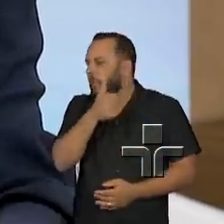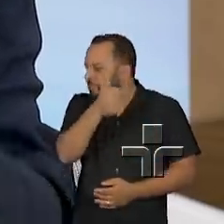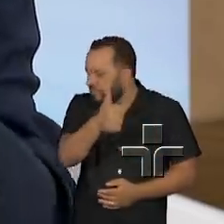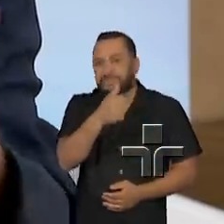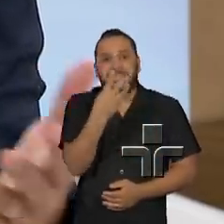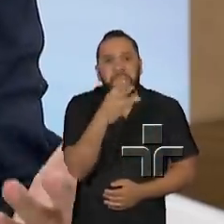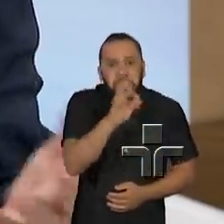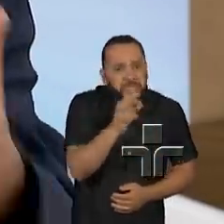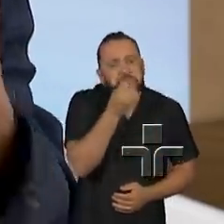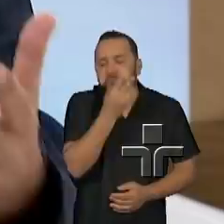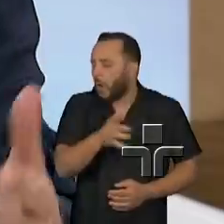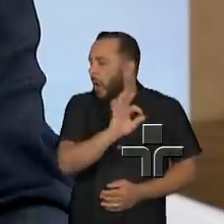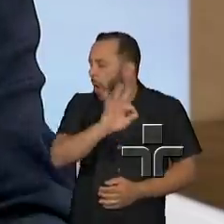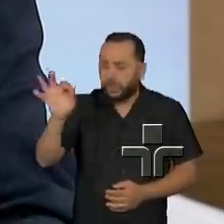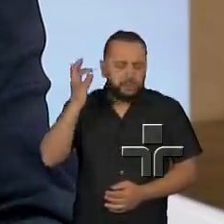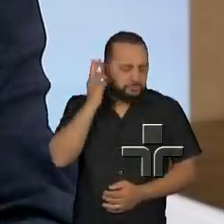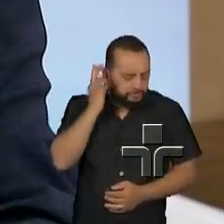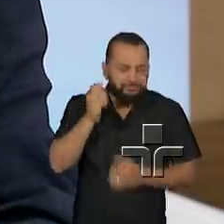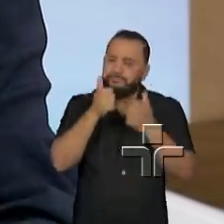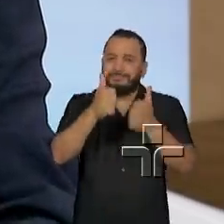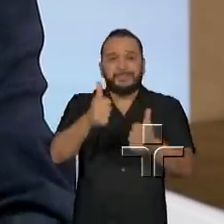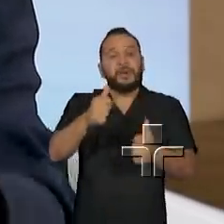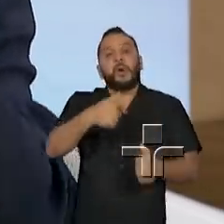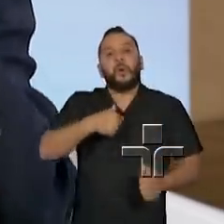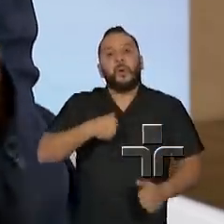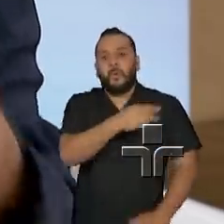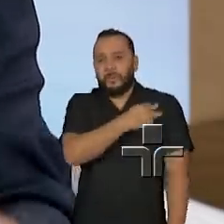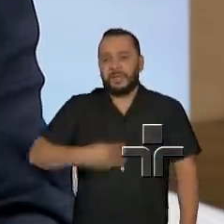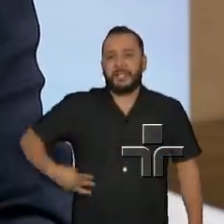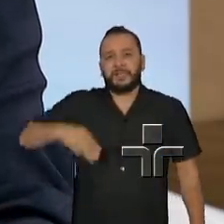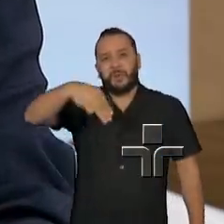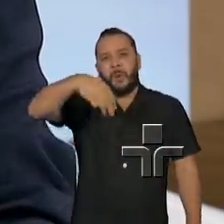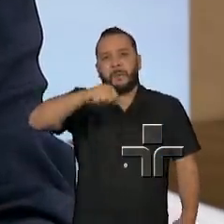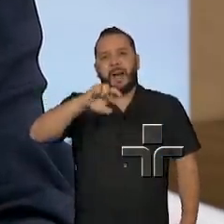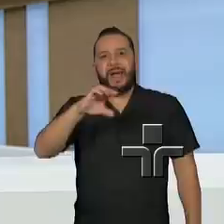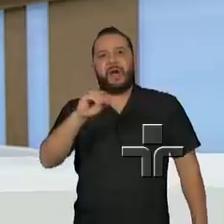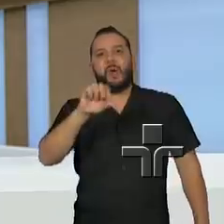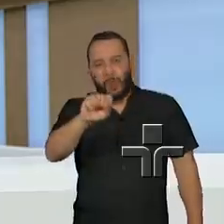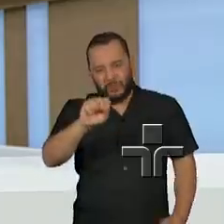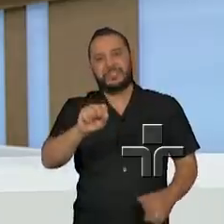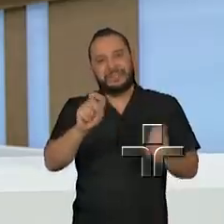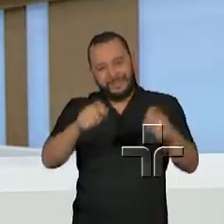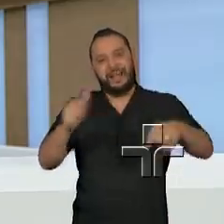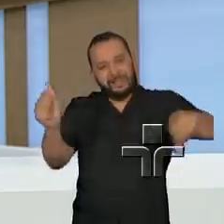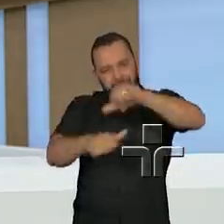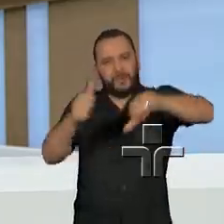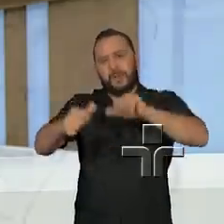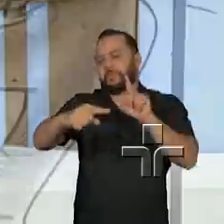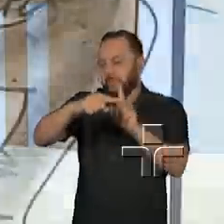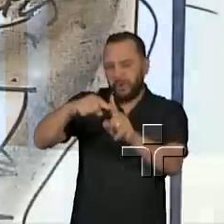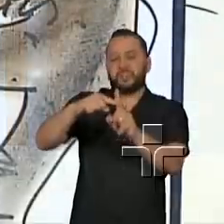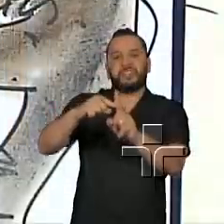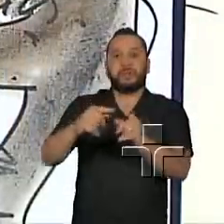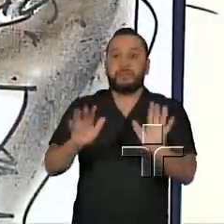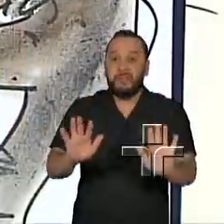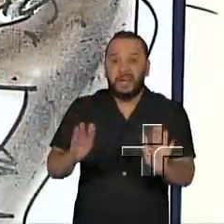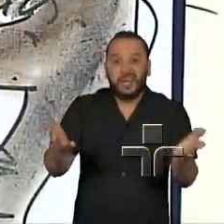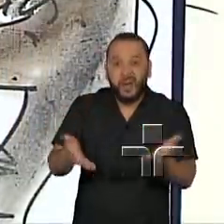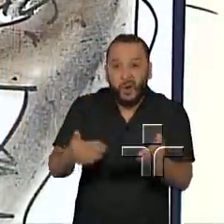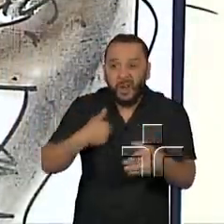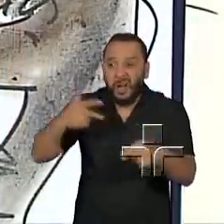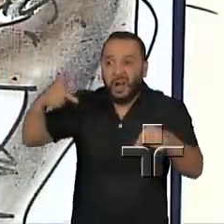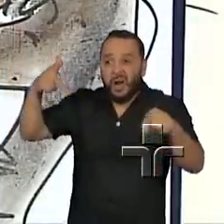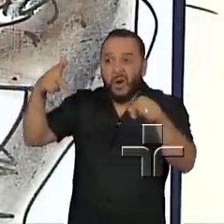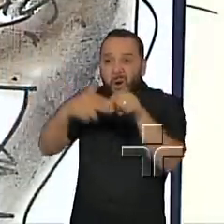maravilha, que o ministro Marcos Pontes possa ser o guia dessa transformação positiva. Não é o que está acontecendo. Os recursos já vinham